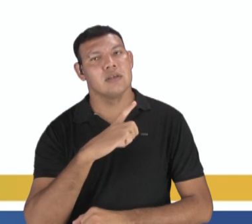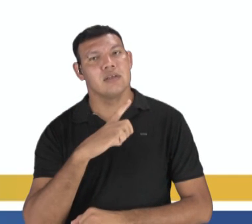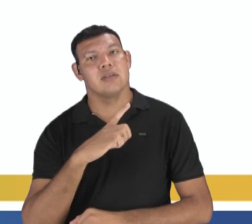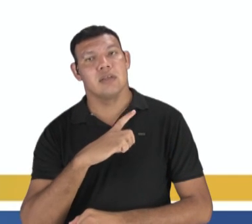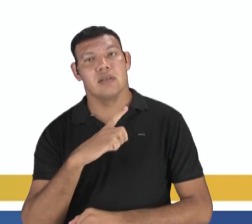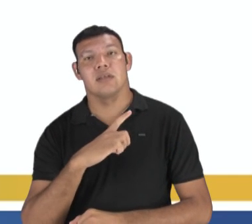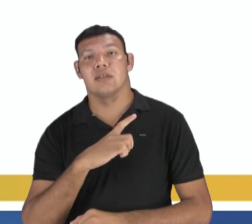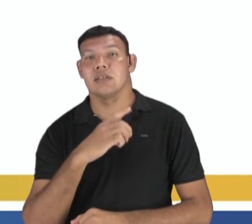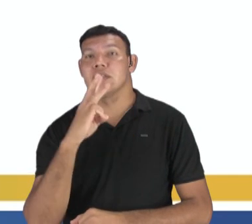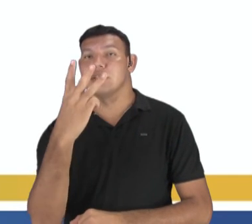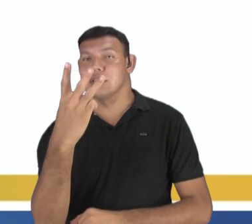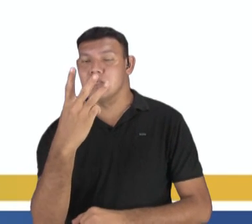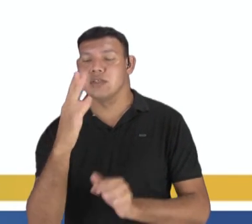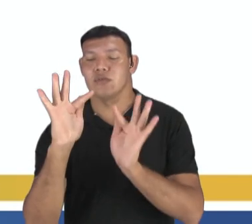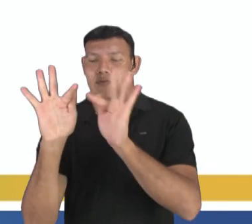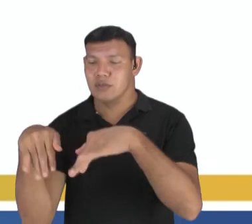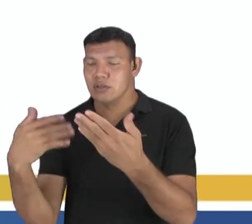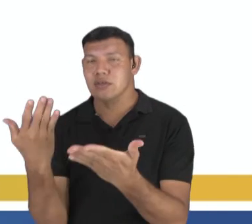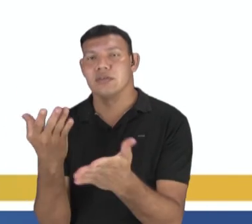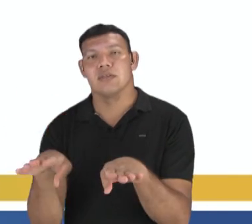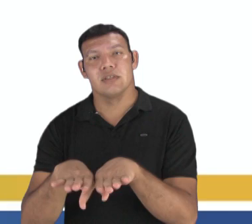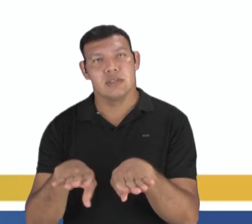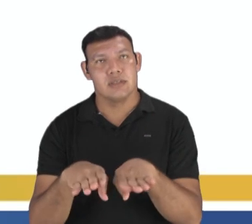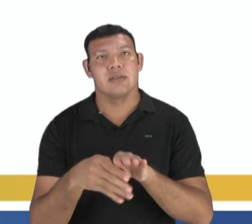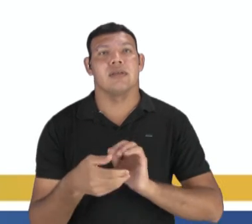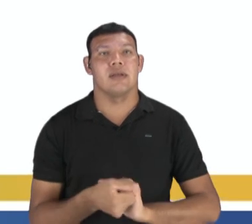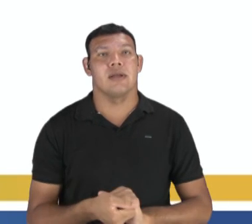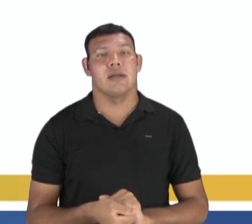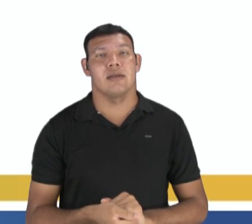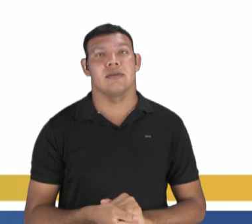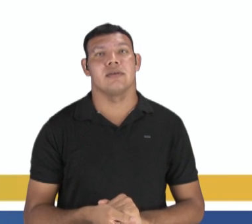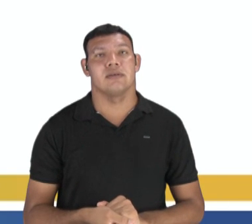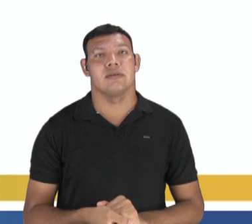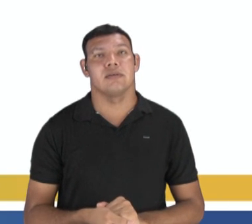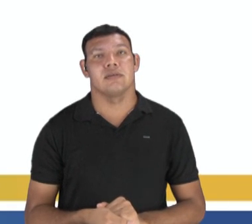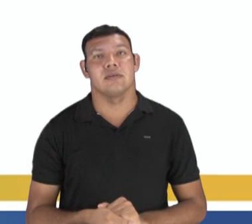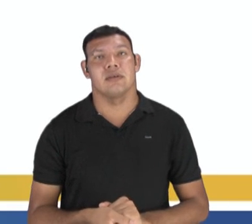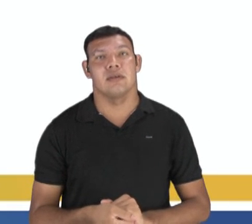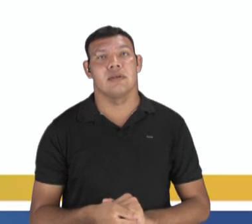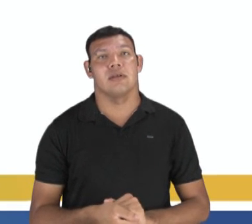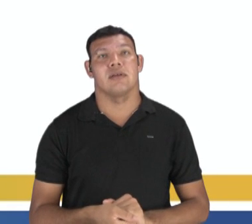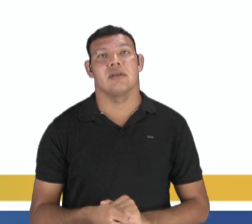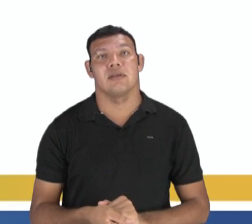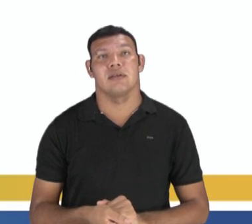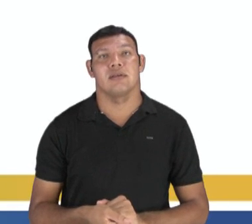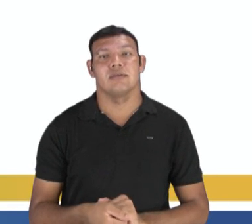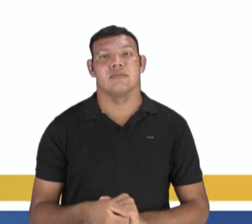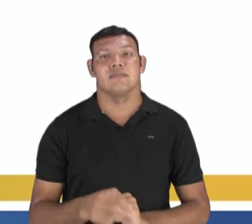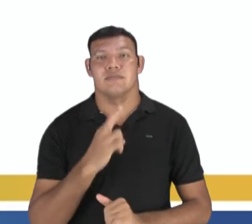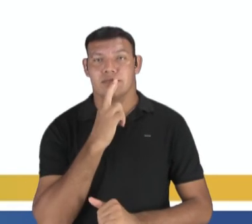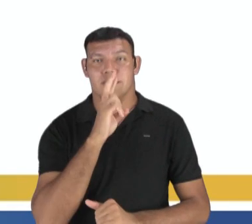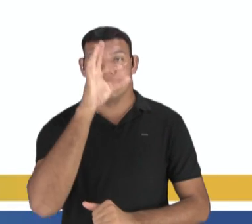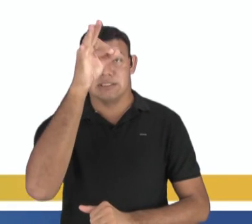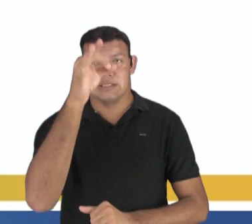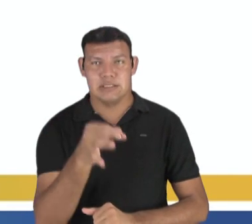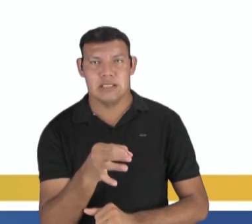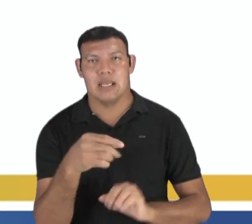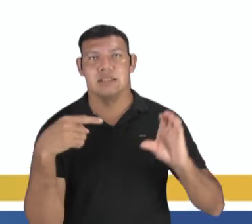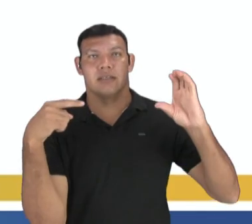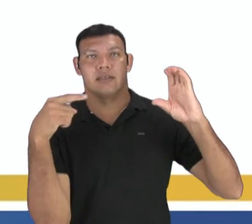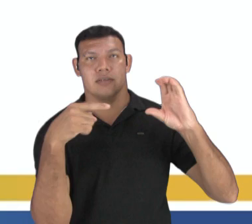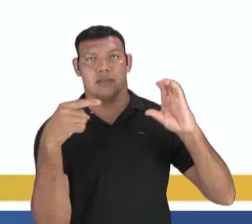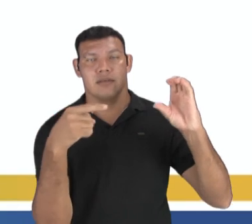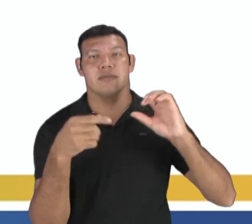no final, tá? Que é aí a alternativa, a letra C, tá? Essa aqui, tá? Letra C,